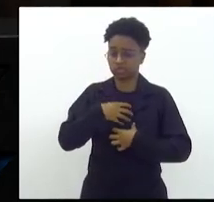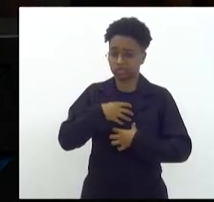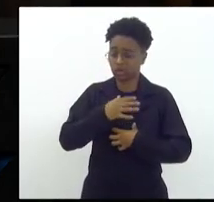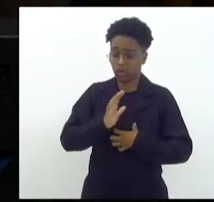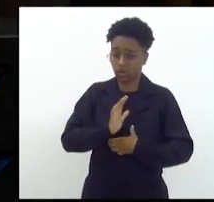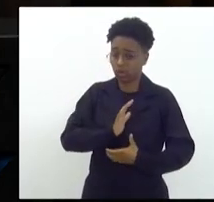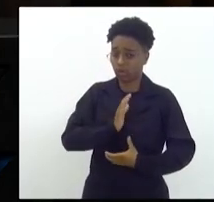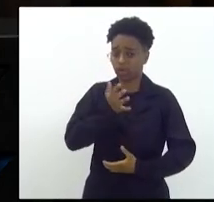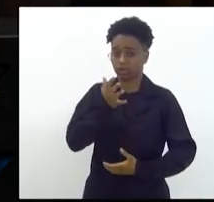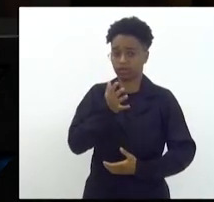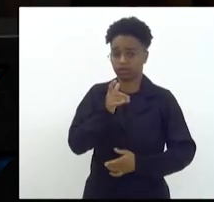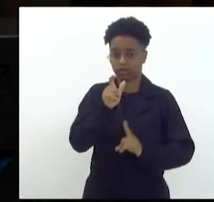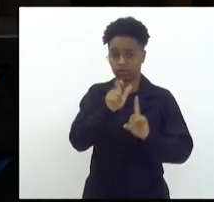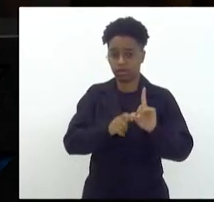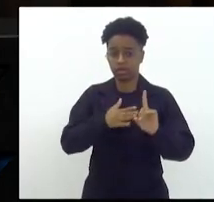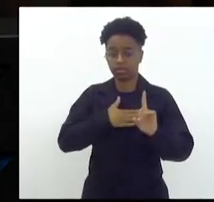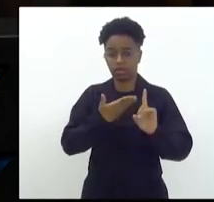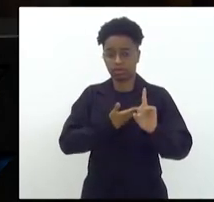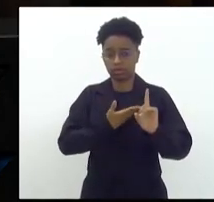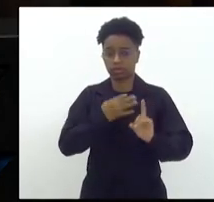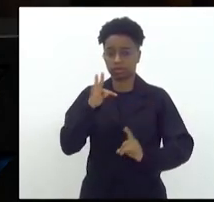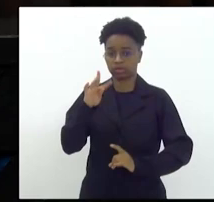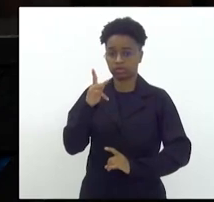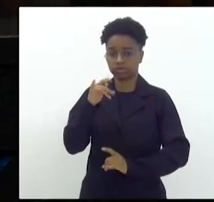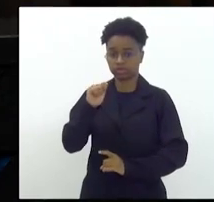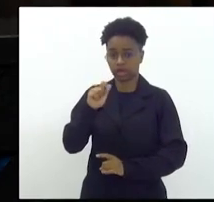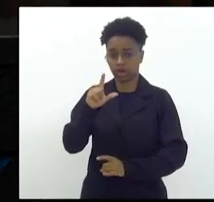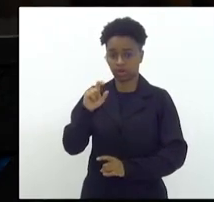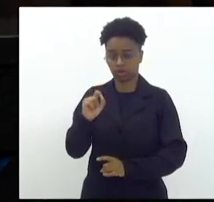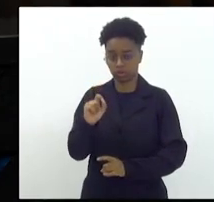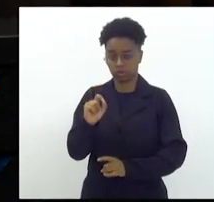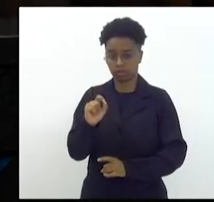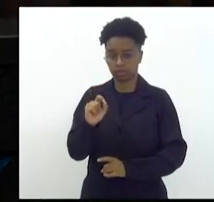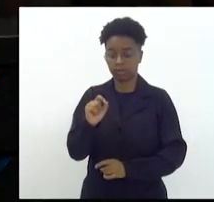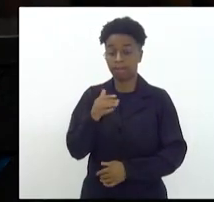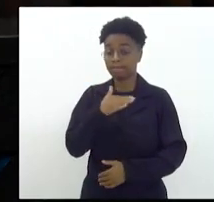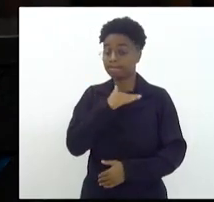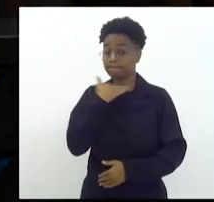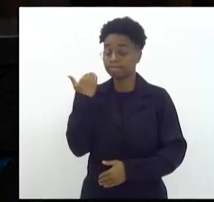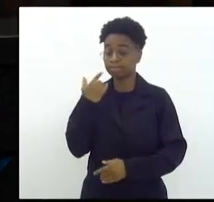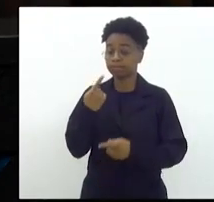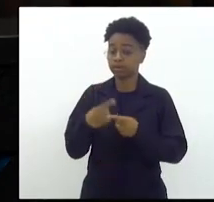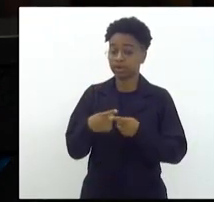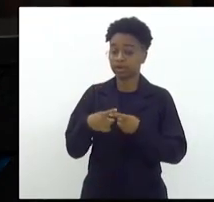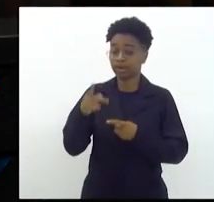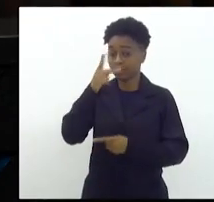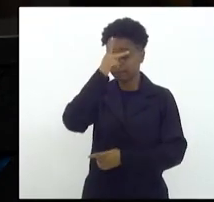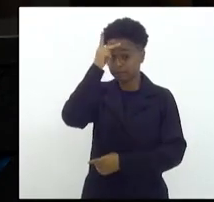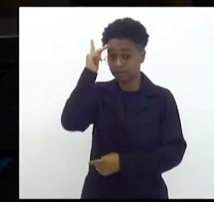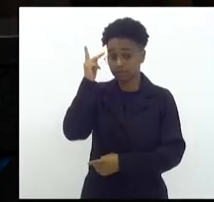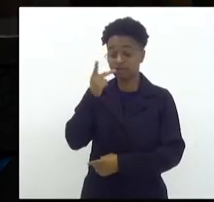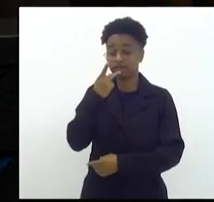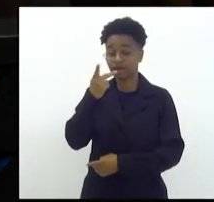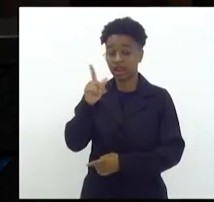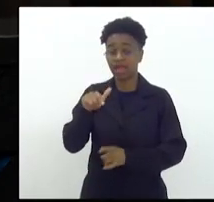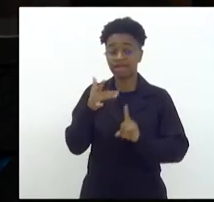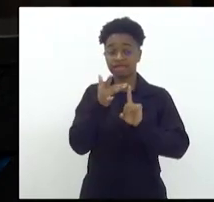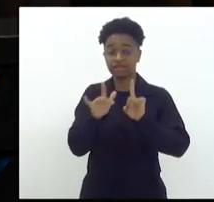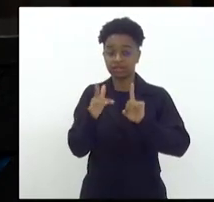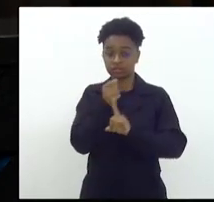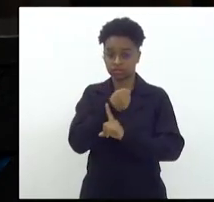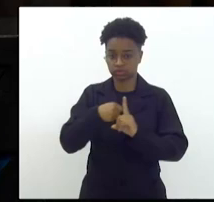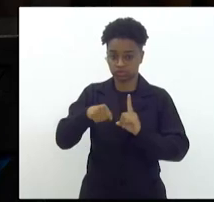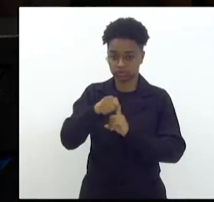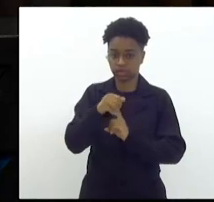Cruel meu amigo Thiago Cabral foi assassinado justamente pela aquelas pessoas que se dizem Vítimas da Sociedade